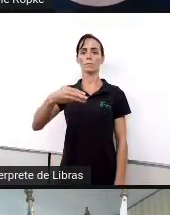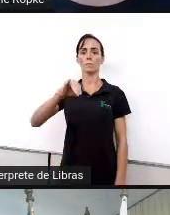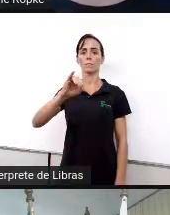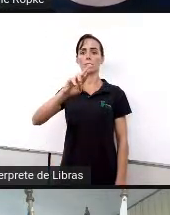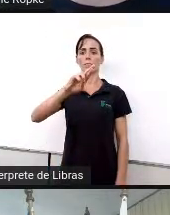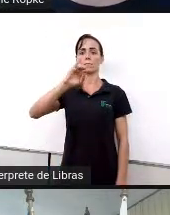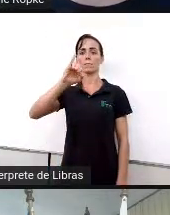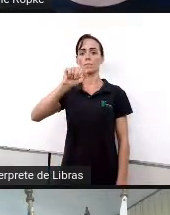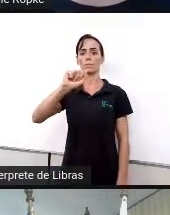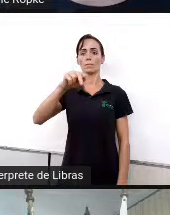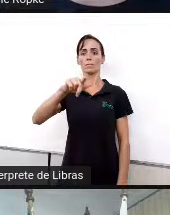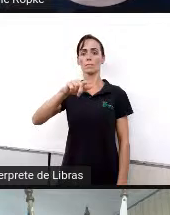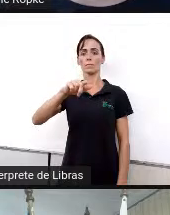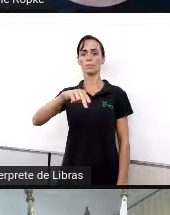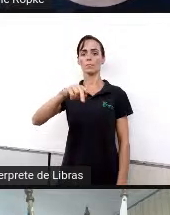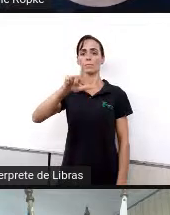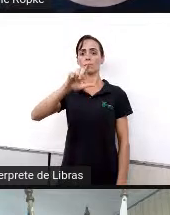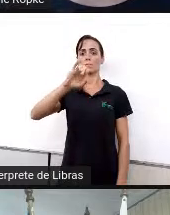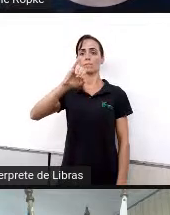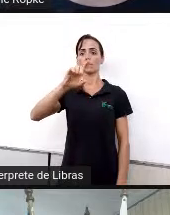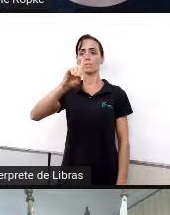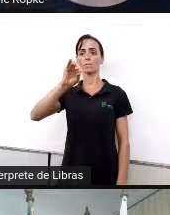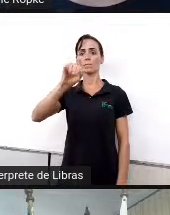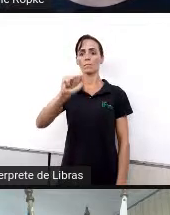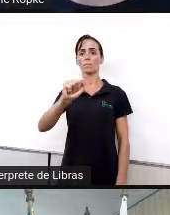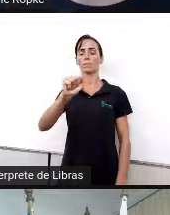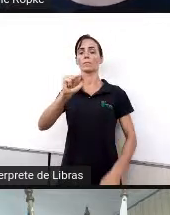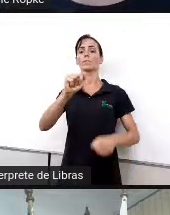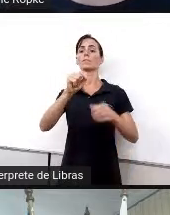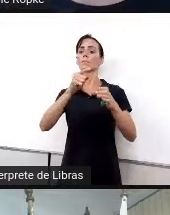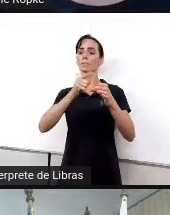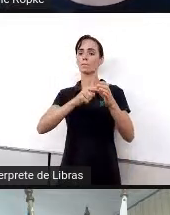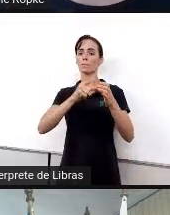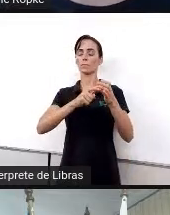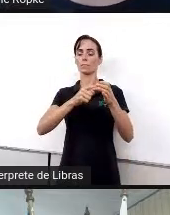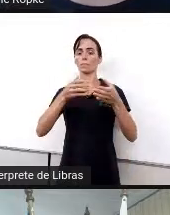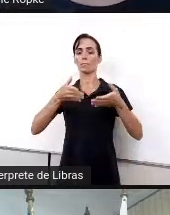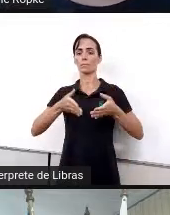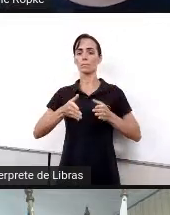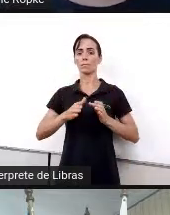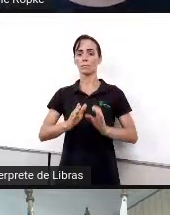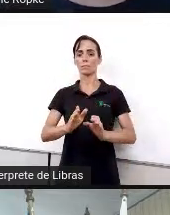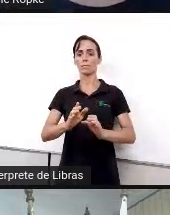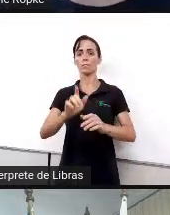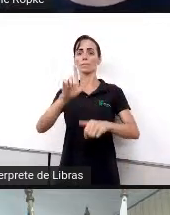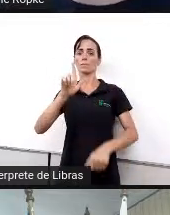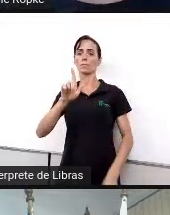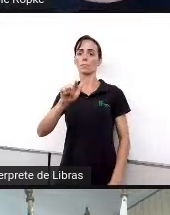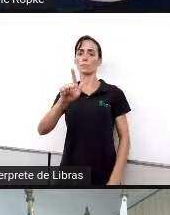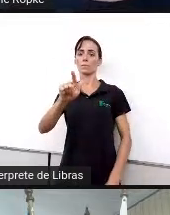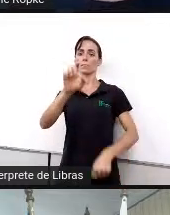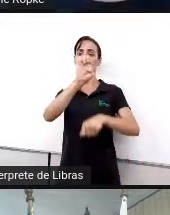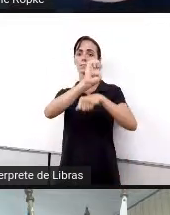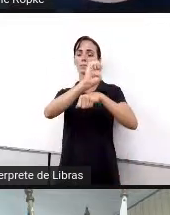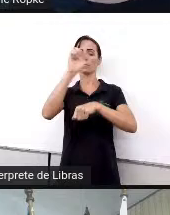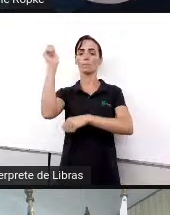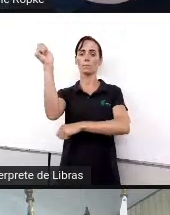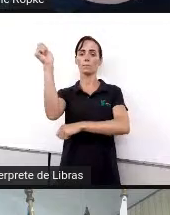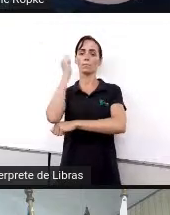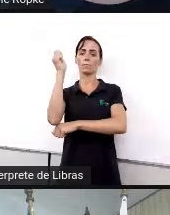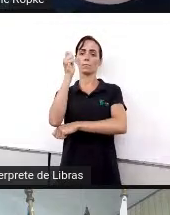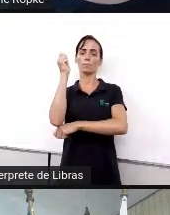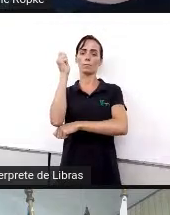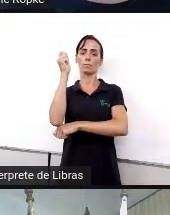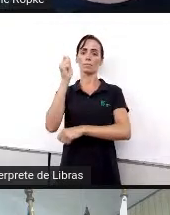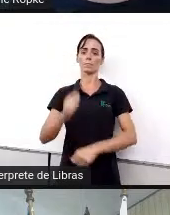Miriam Lídia Schneider Marques, natural da cidade de Giruá, estado do Rio Grande